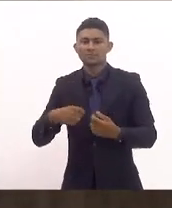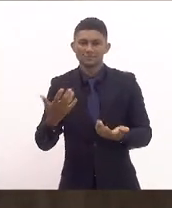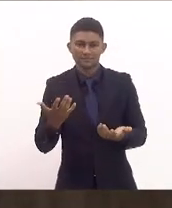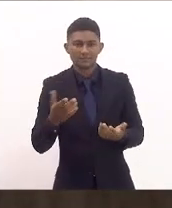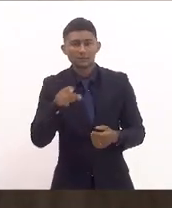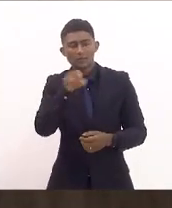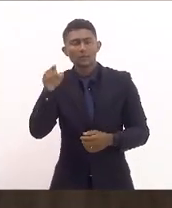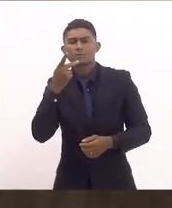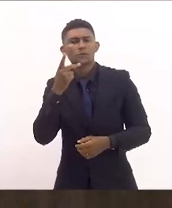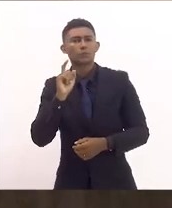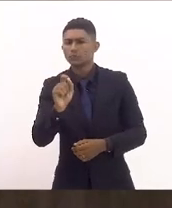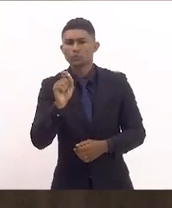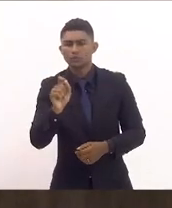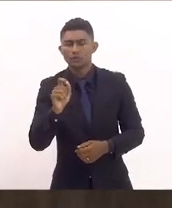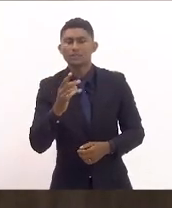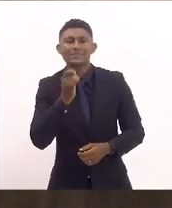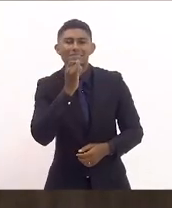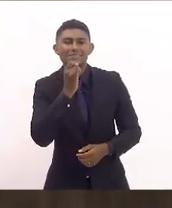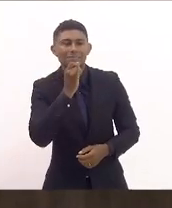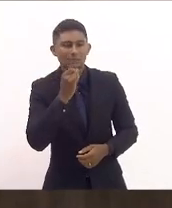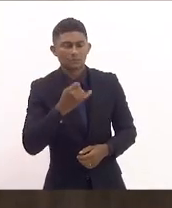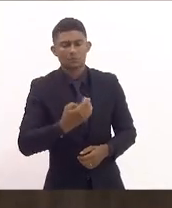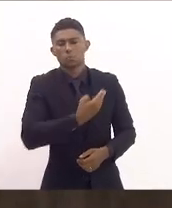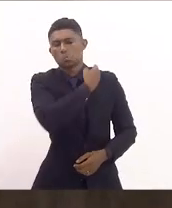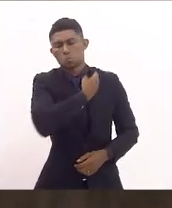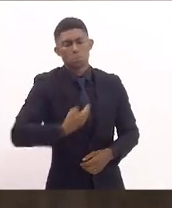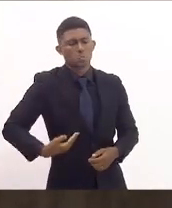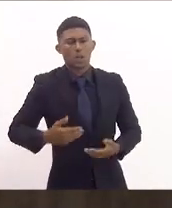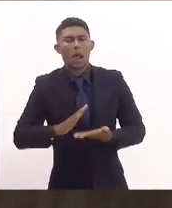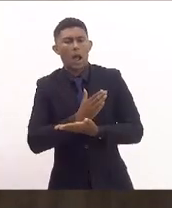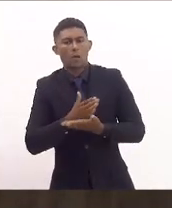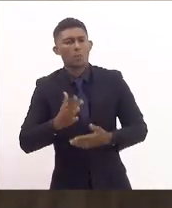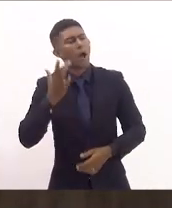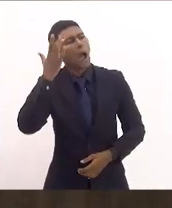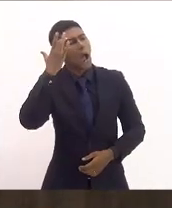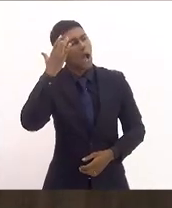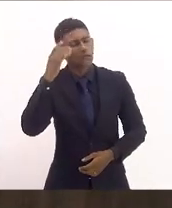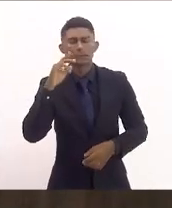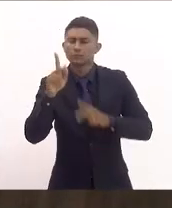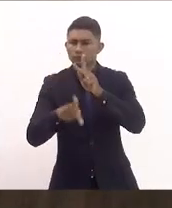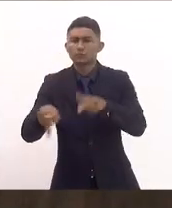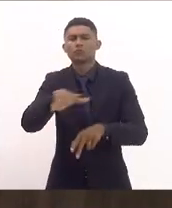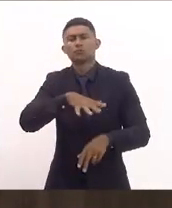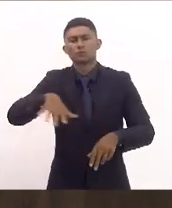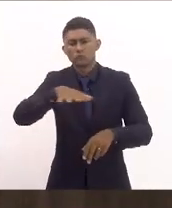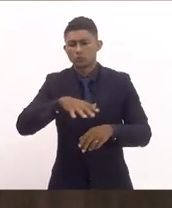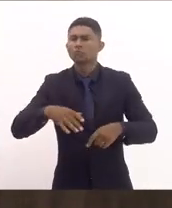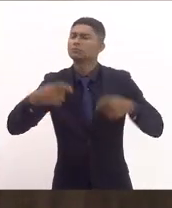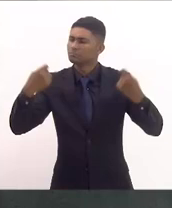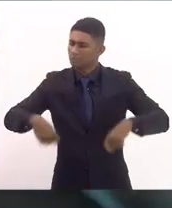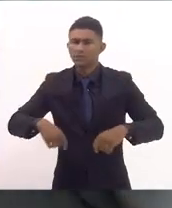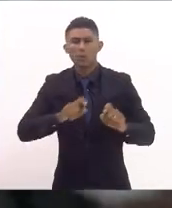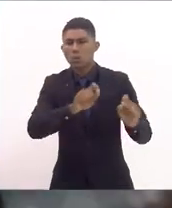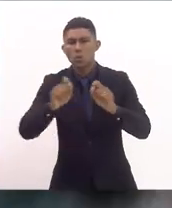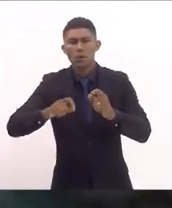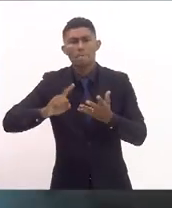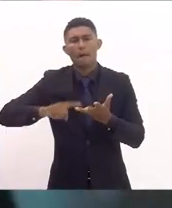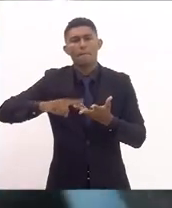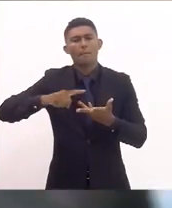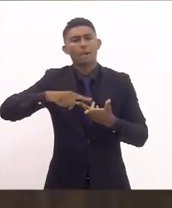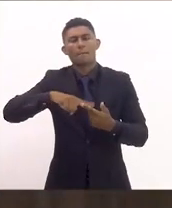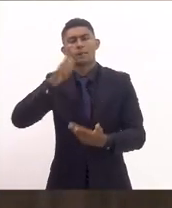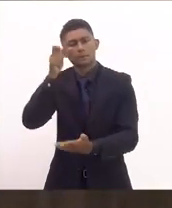do agente público e achar que sabe o que é melhor para a população e é por isso por exemplo